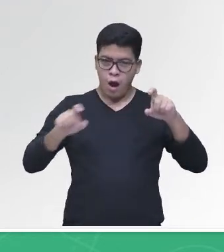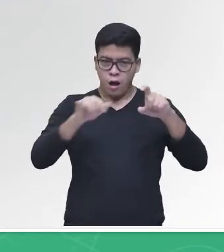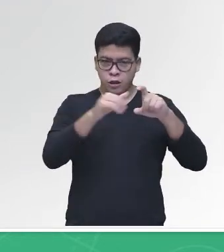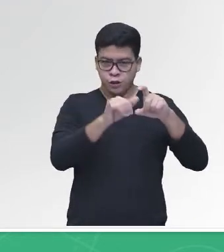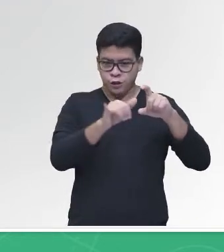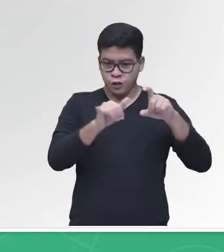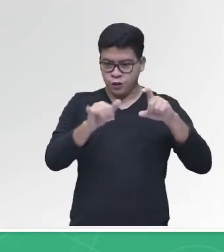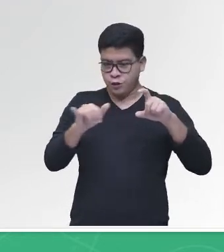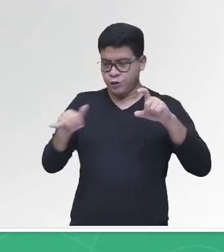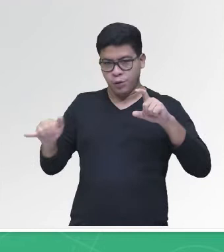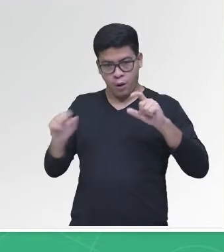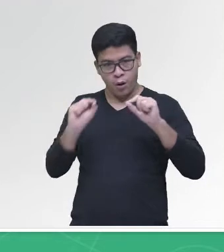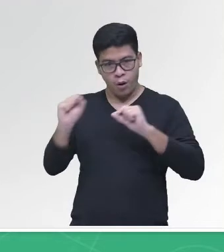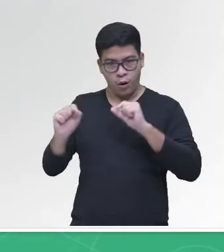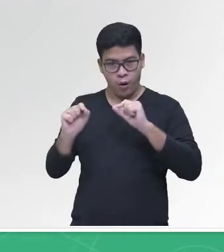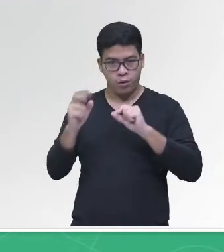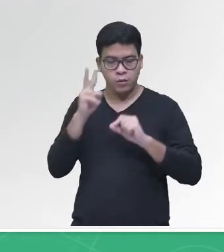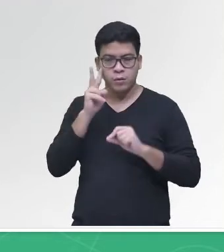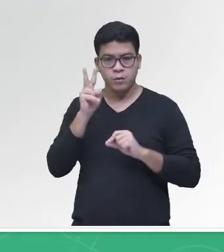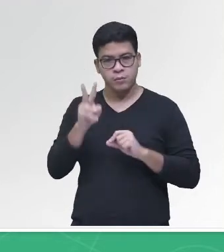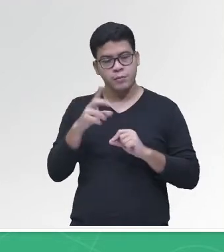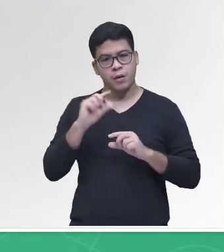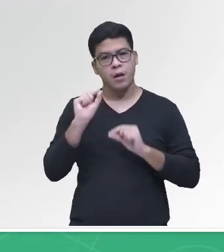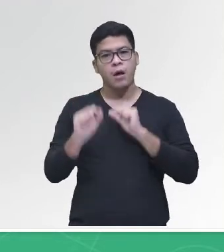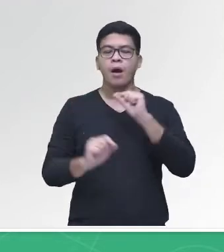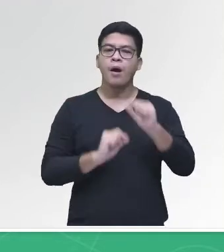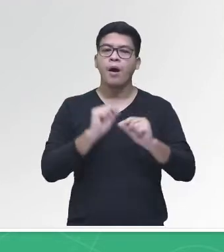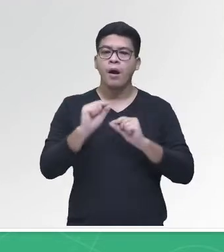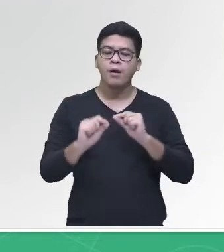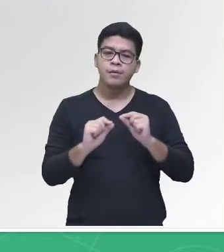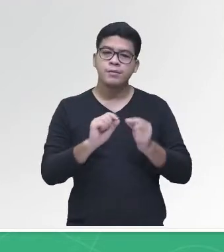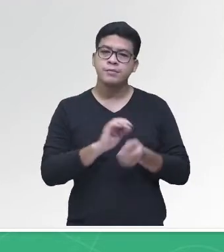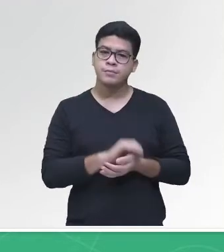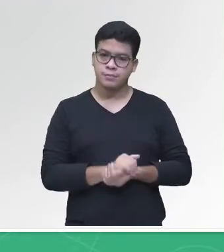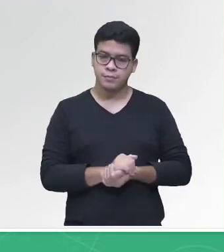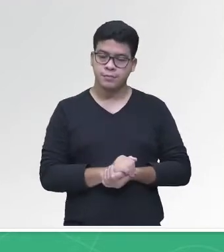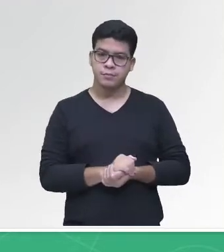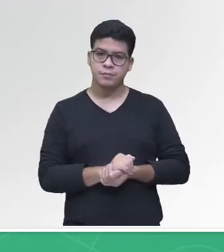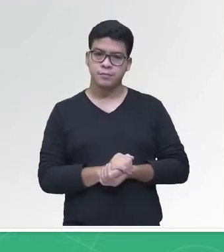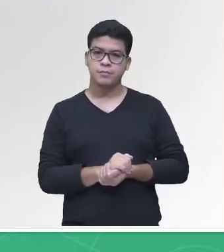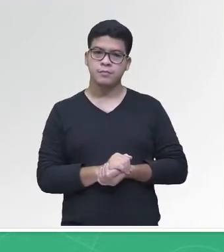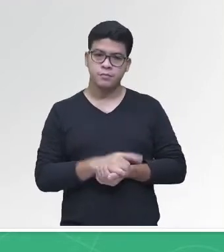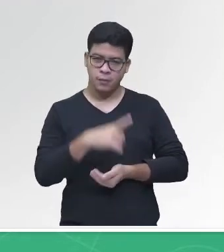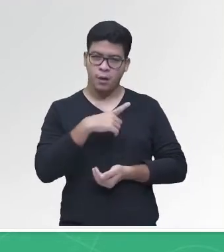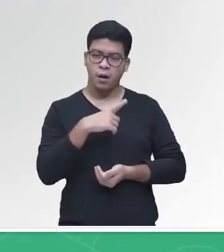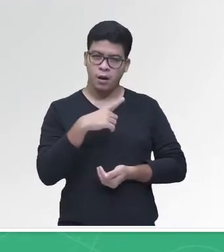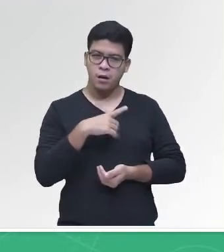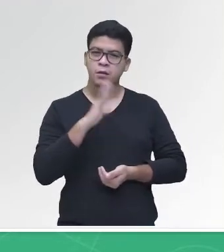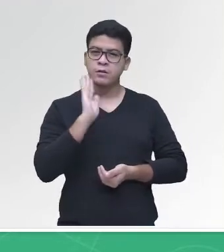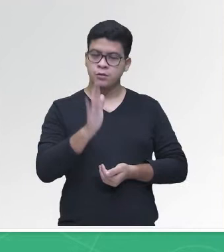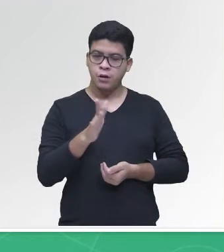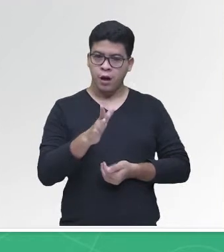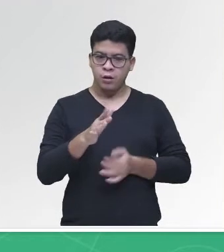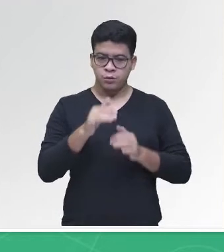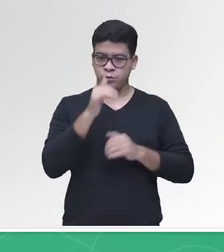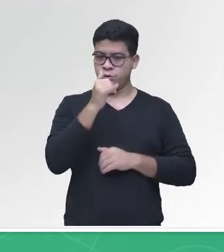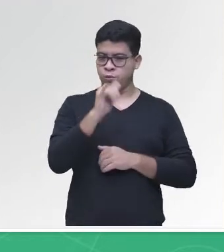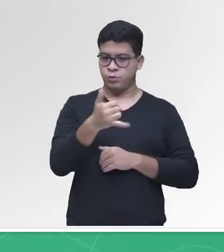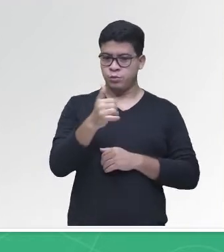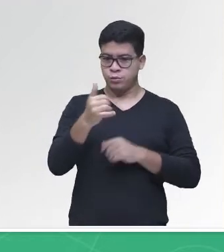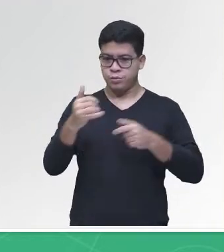nessa imagem aqui, ó, temos aqui um sistema eletricamente isolado,